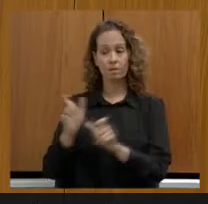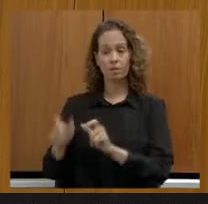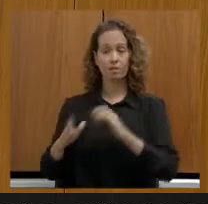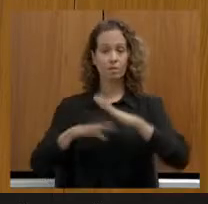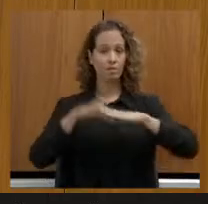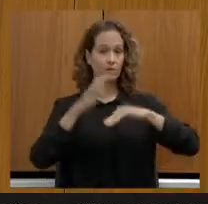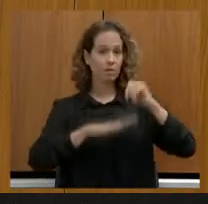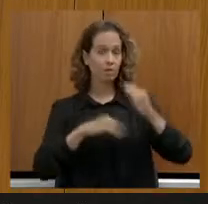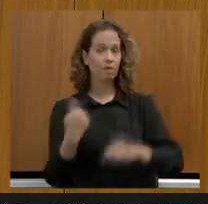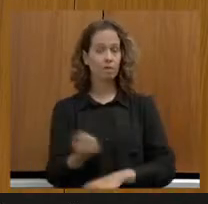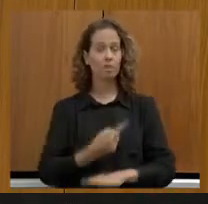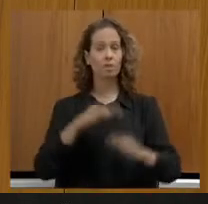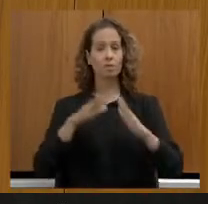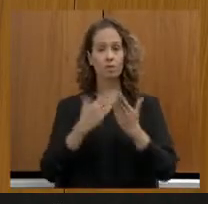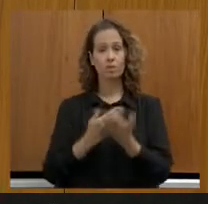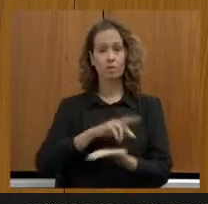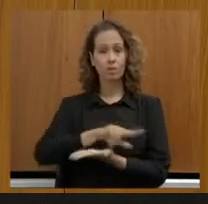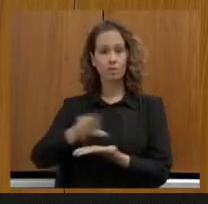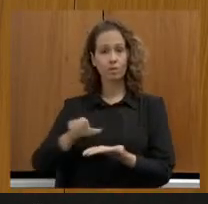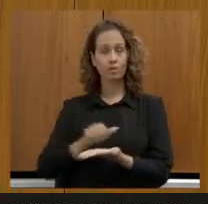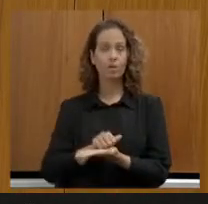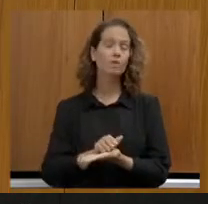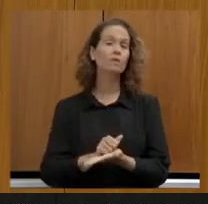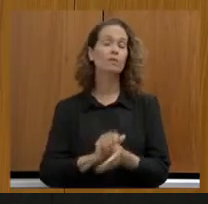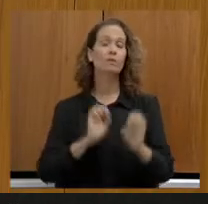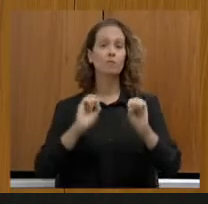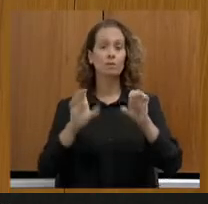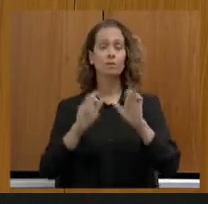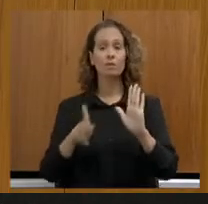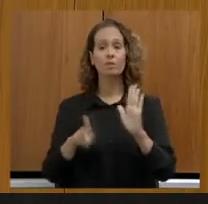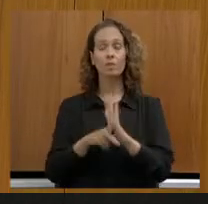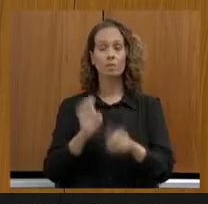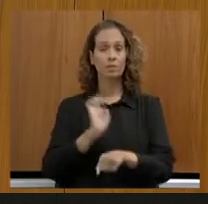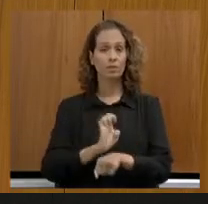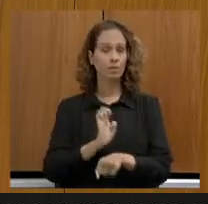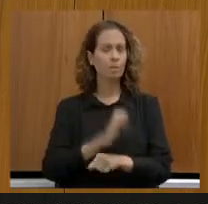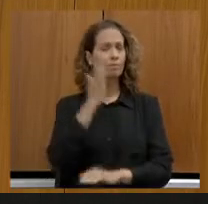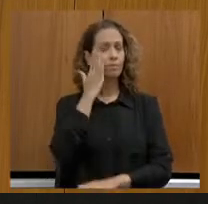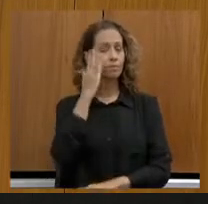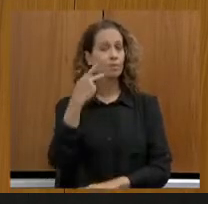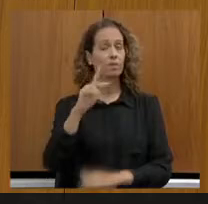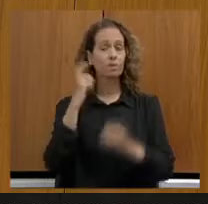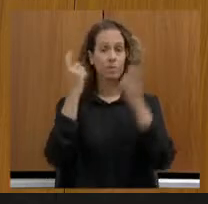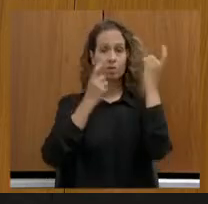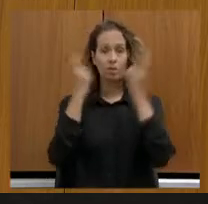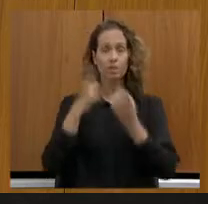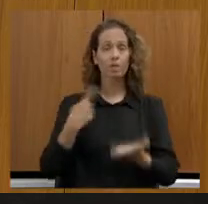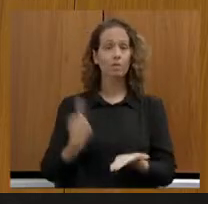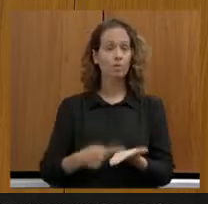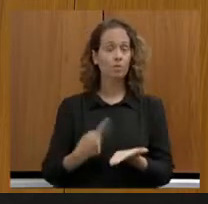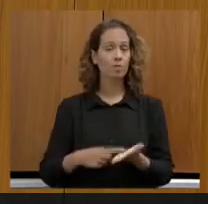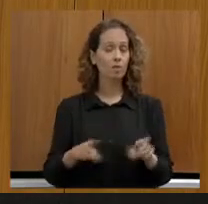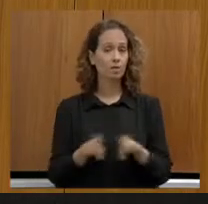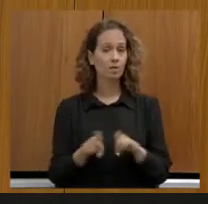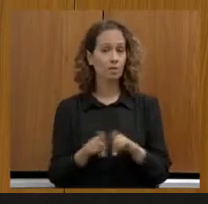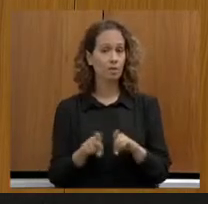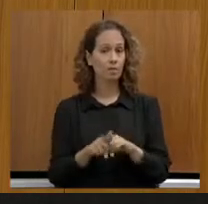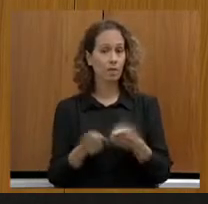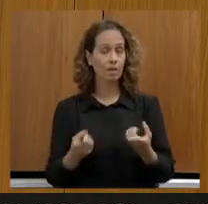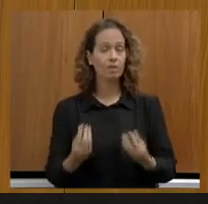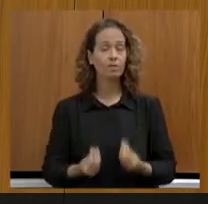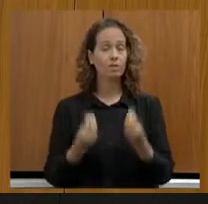as nossas escolas para educação do estado sabemos da sua preocupação sabemos seu compromisso de oferecer